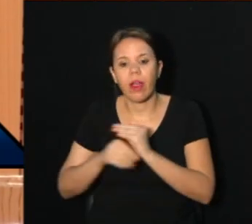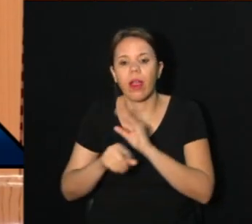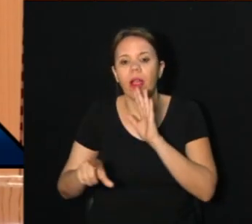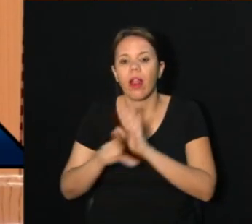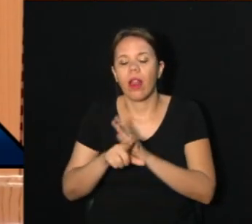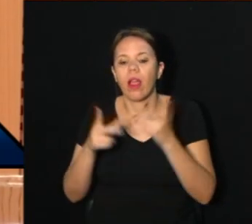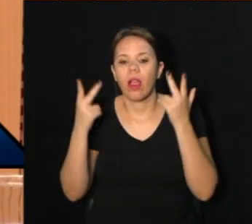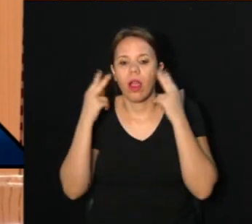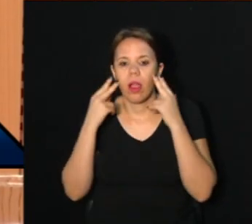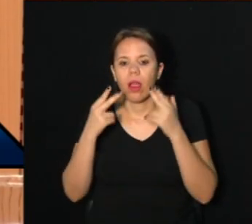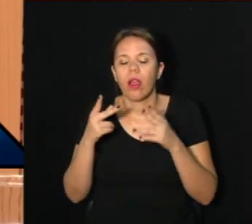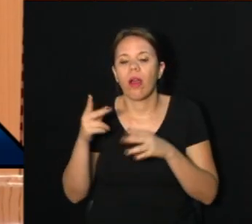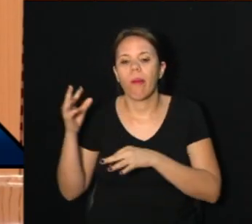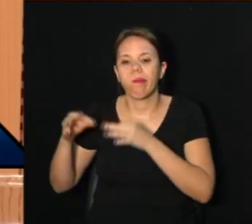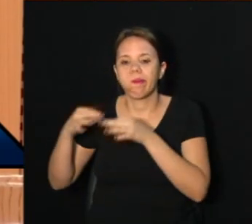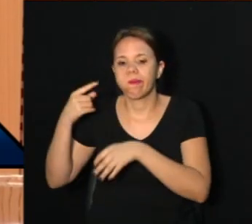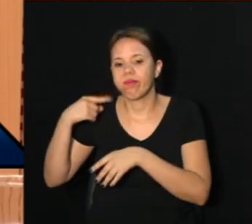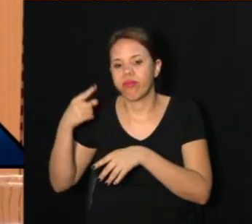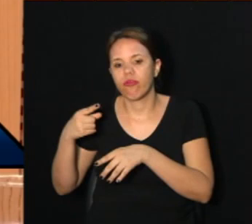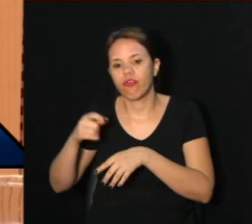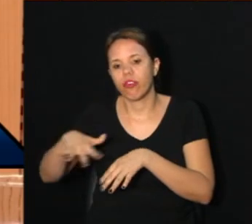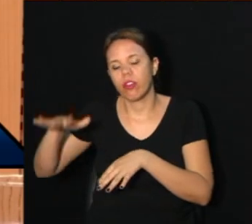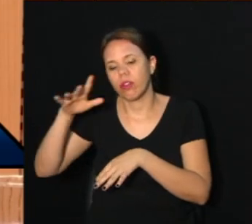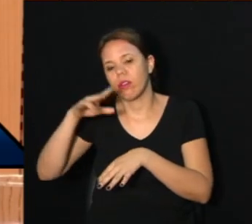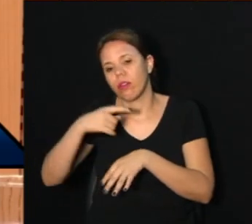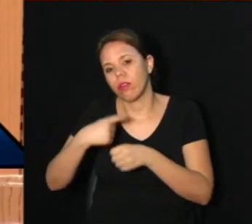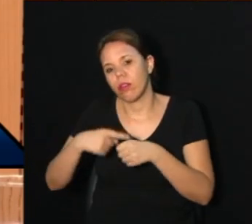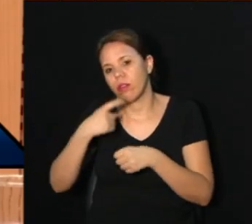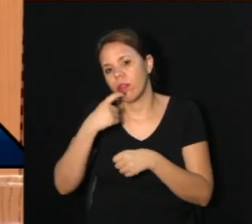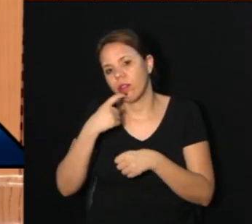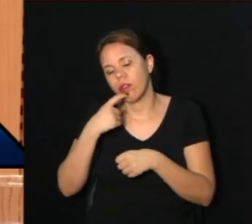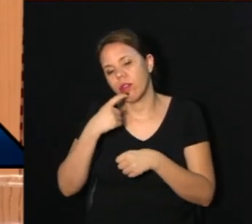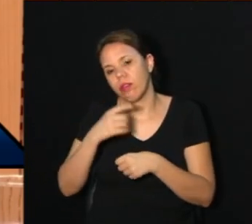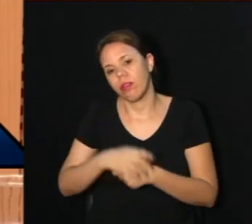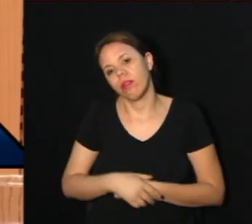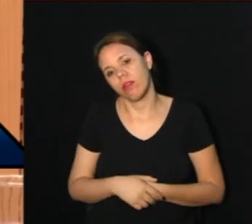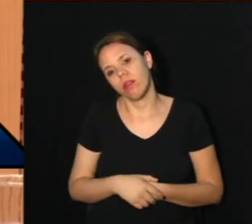da Procuradoria-Geral do município de Campinas. O